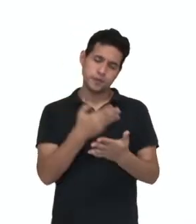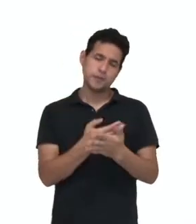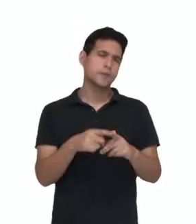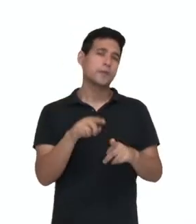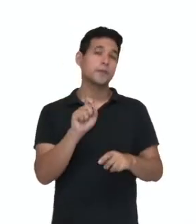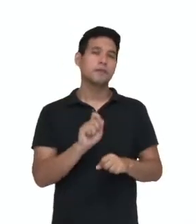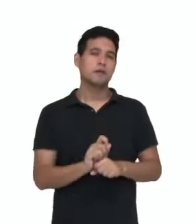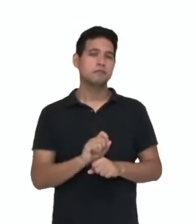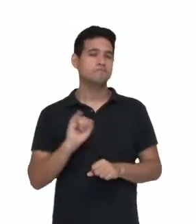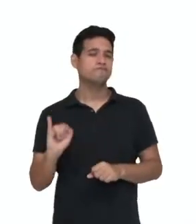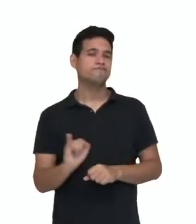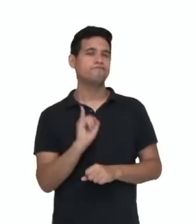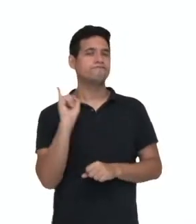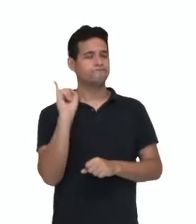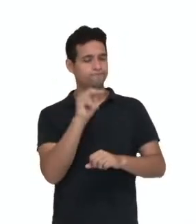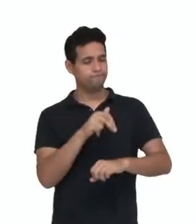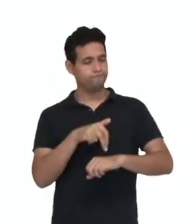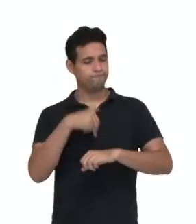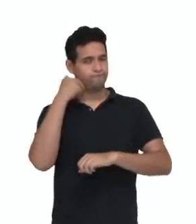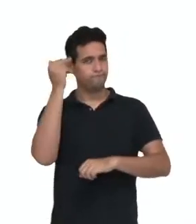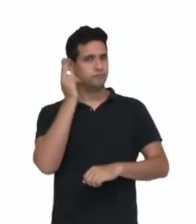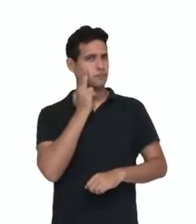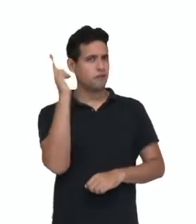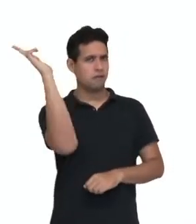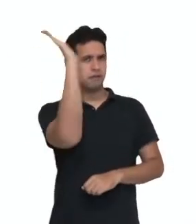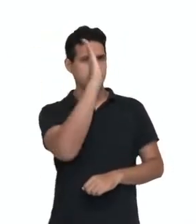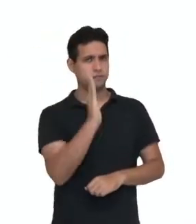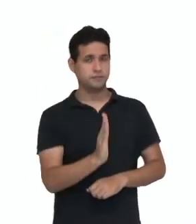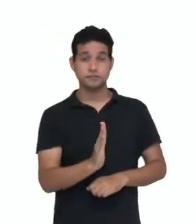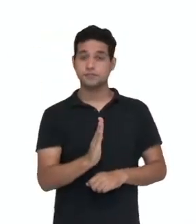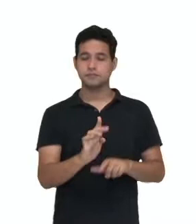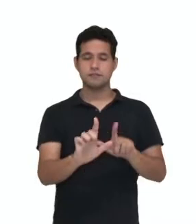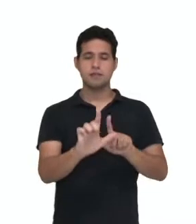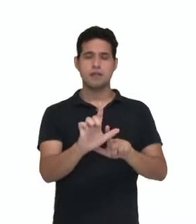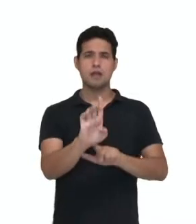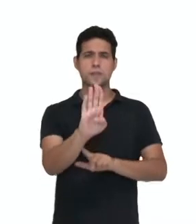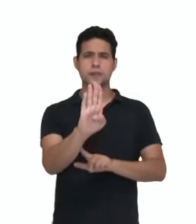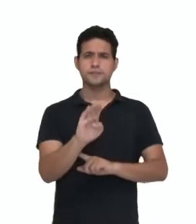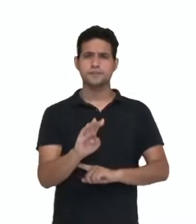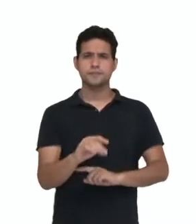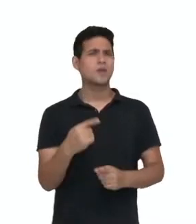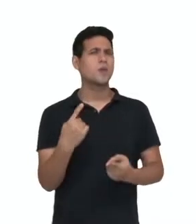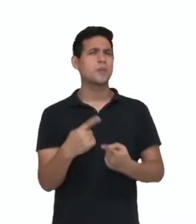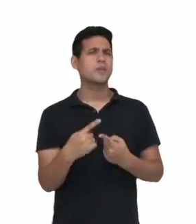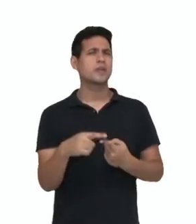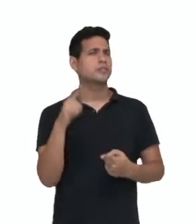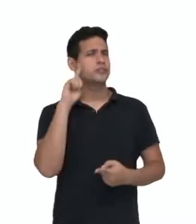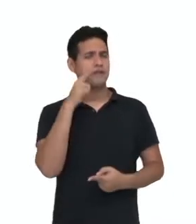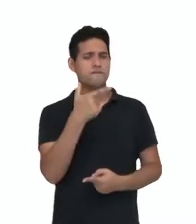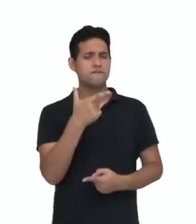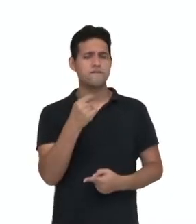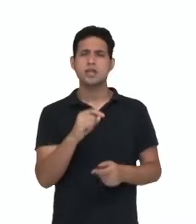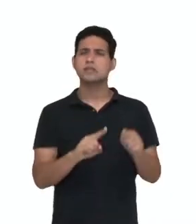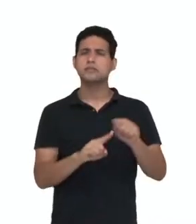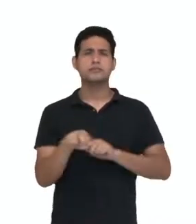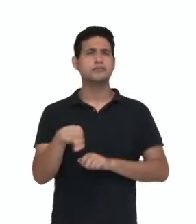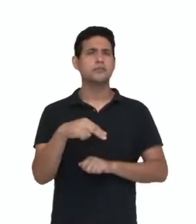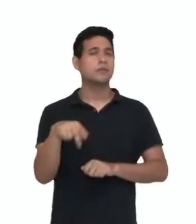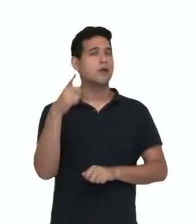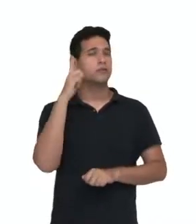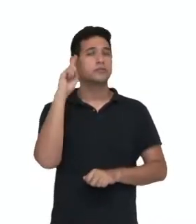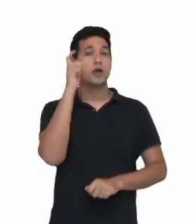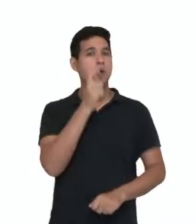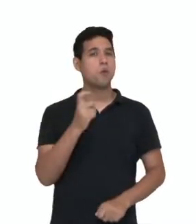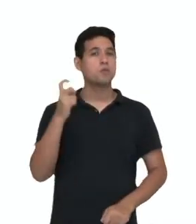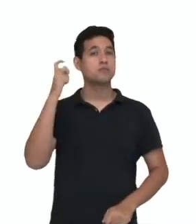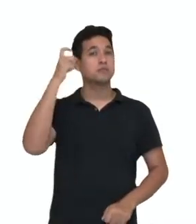importância à resistência negra no Brasil. E a letra B, por que dia 20 de novembro é o Dia da